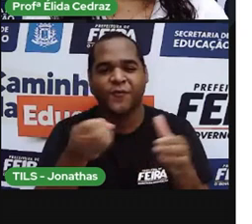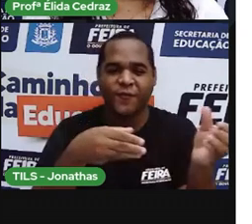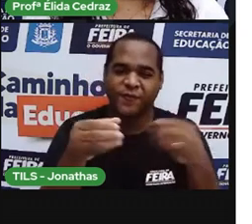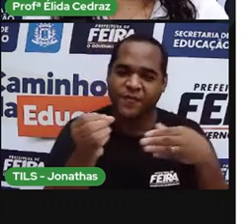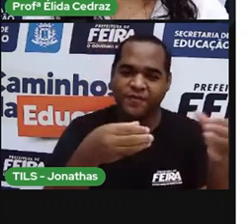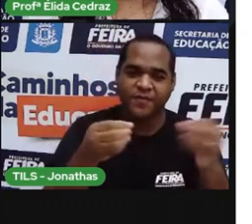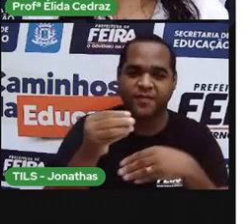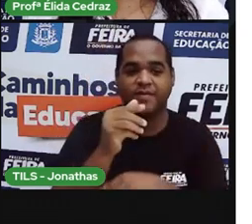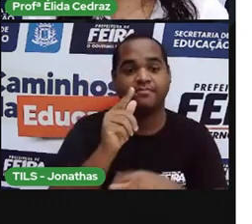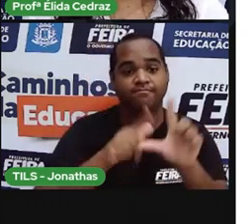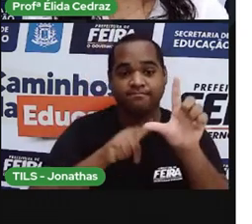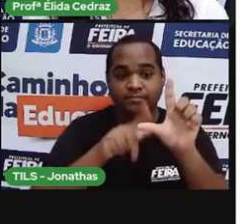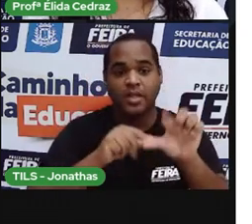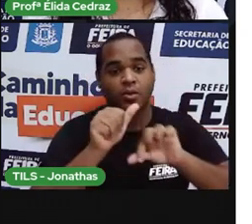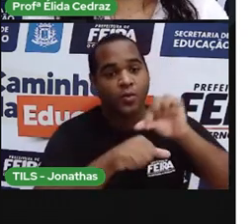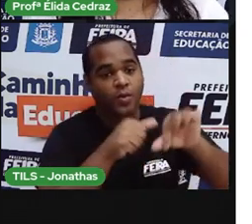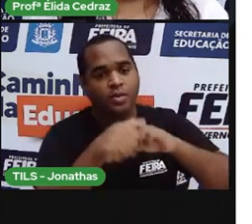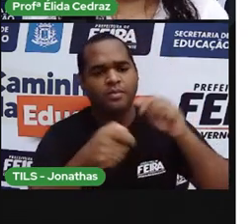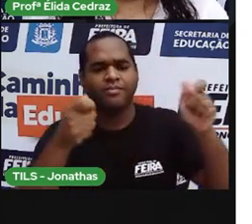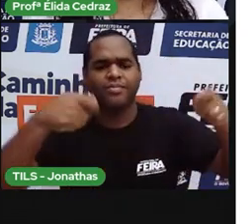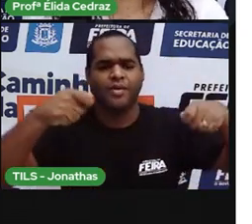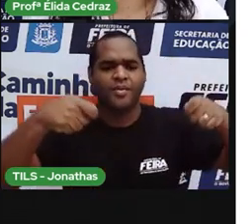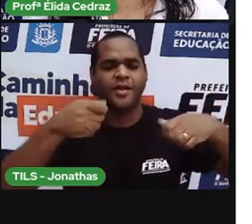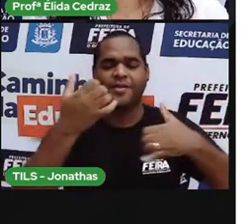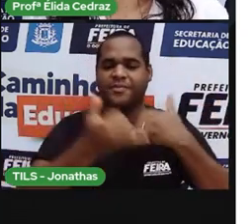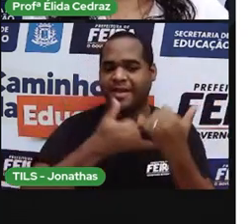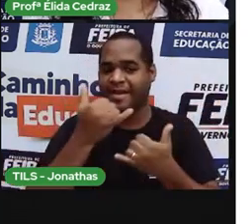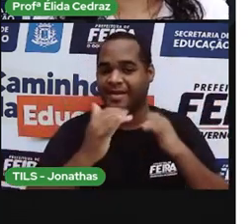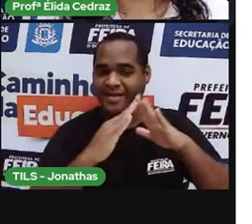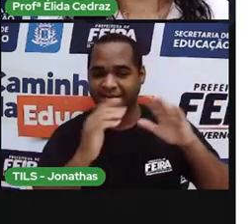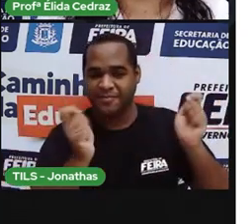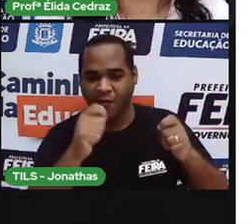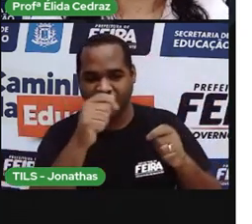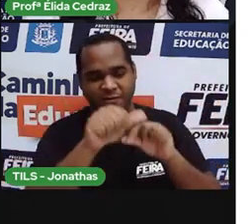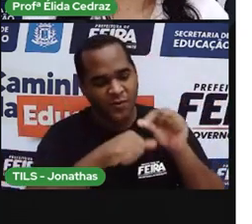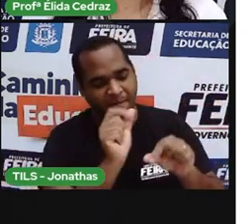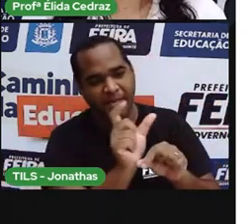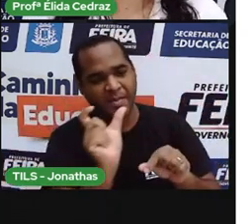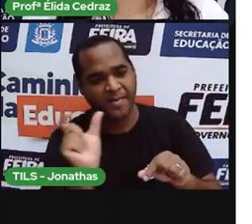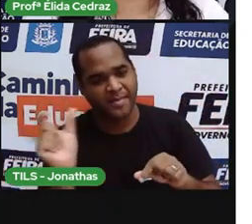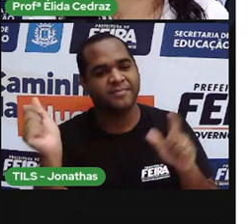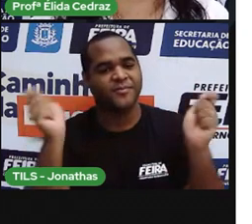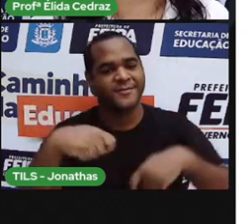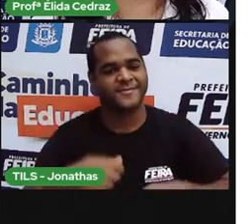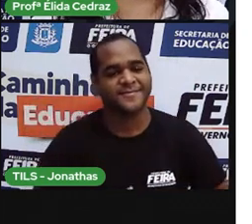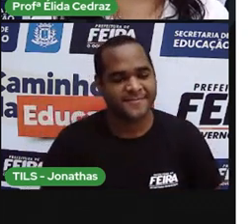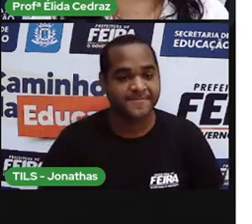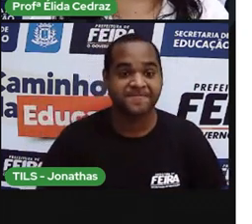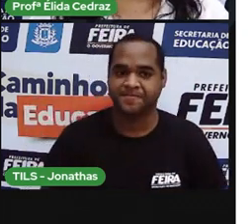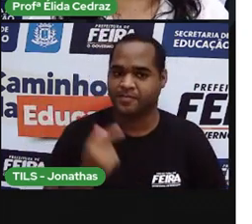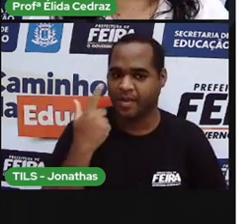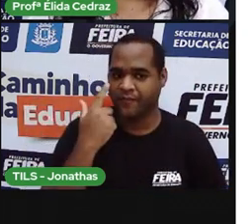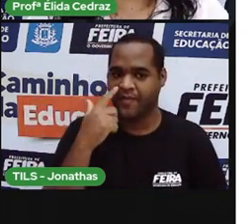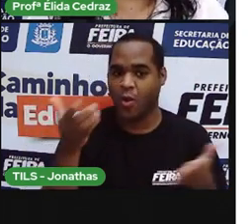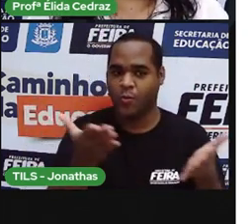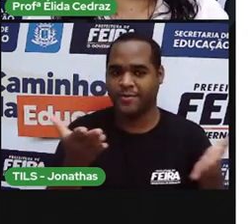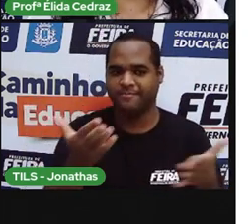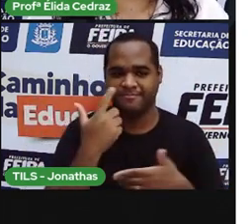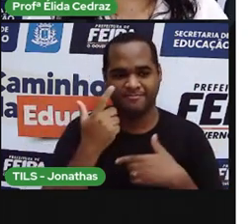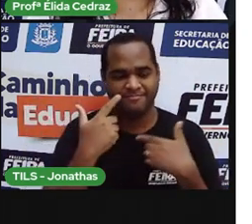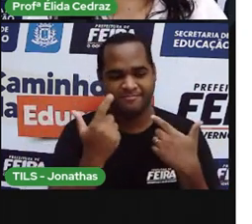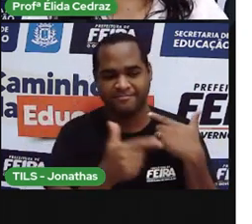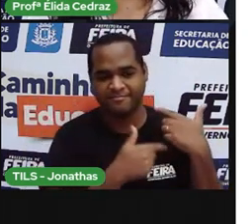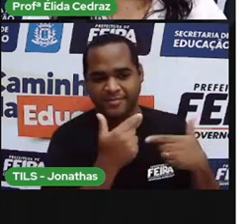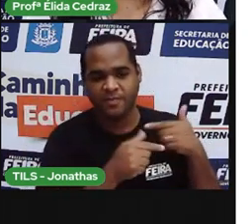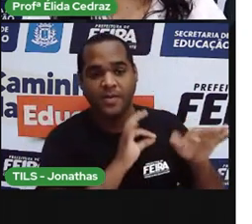novas. Você pode fazer isso o tempo todo, até bem como em casa. Agora, nós vamos trabalhar com a segmentação das